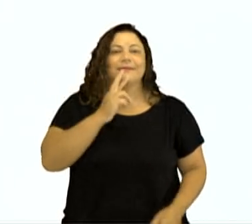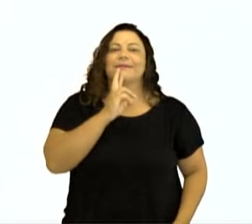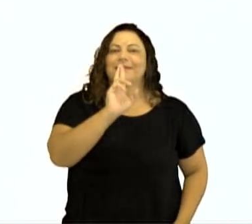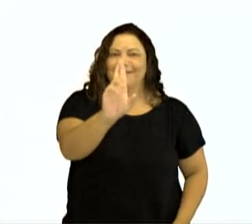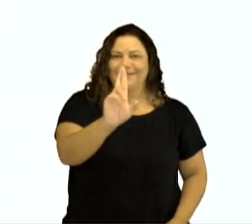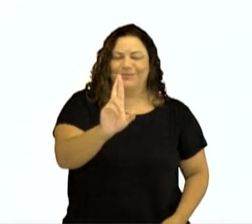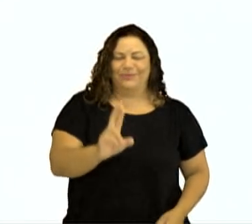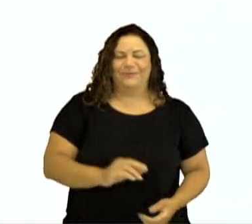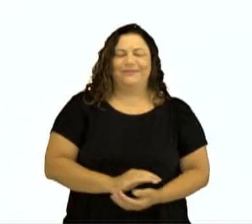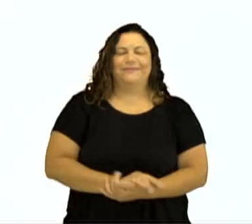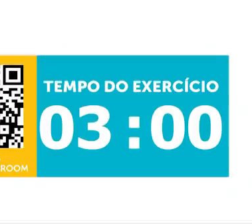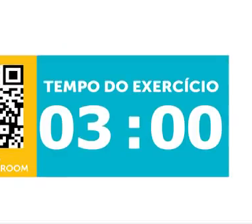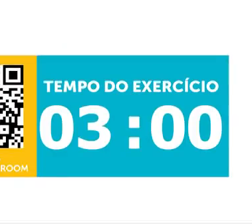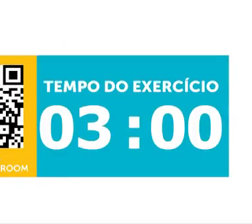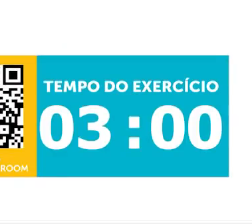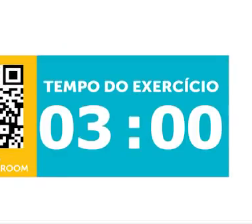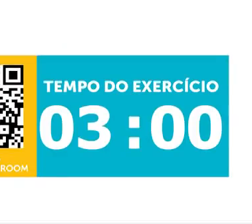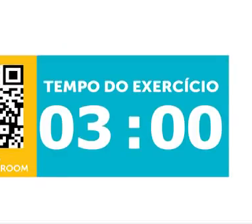corrige.